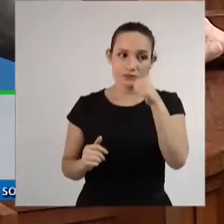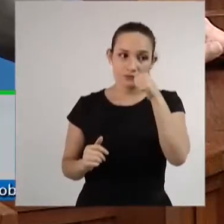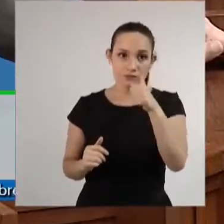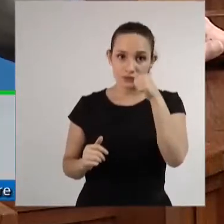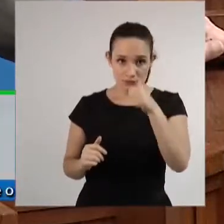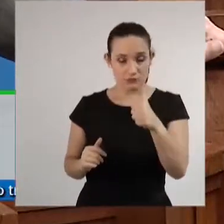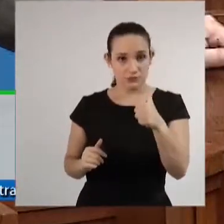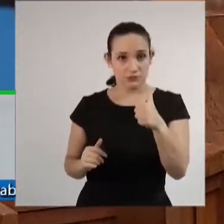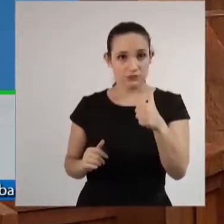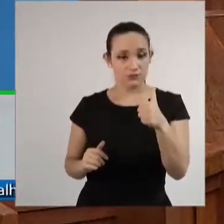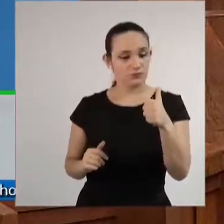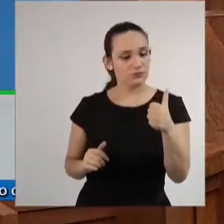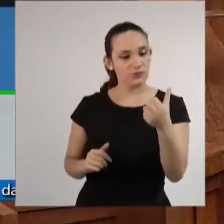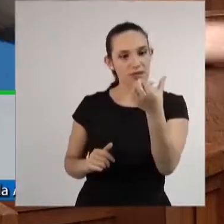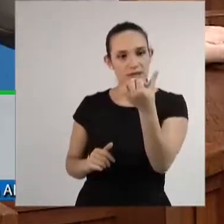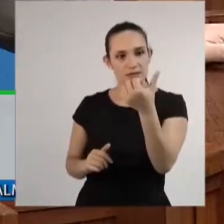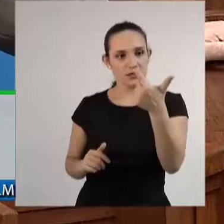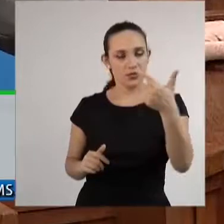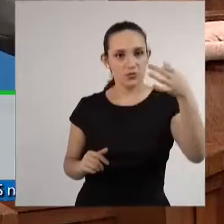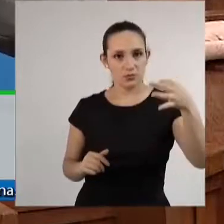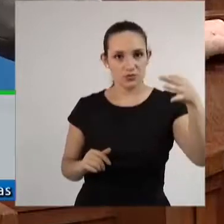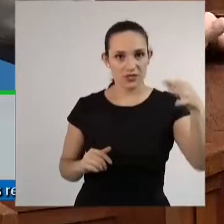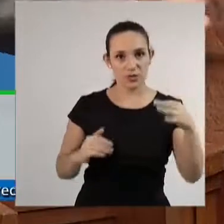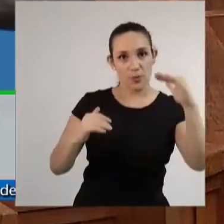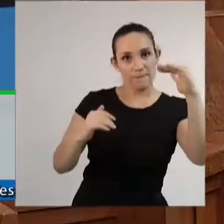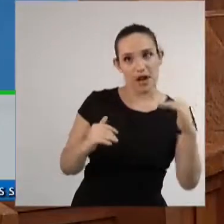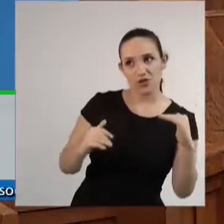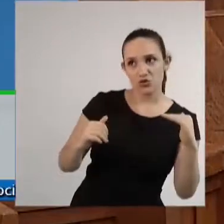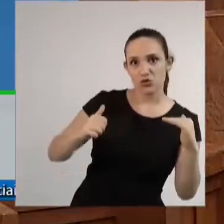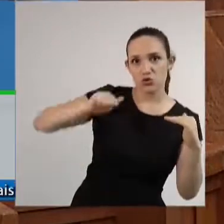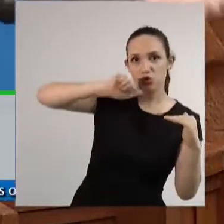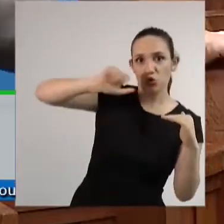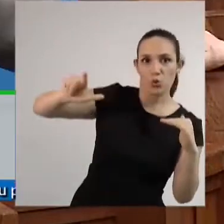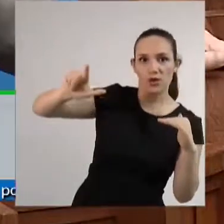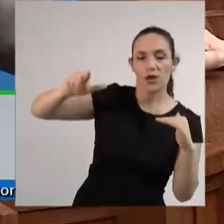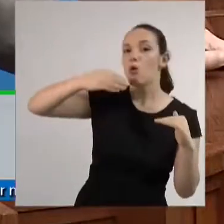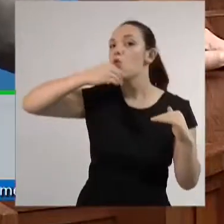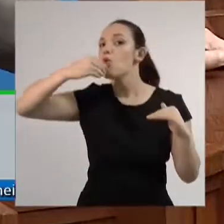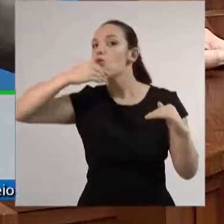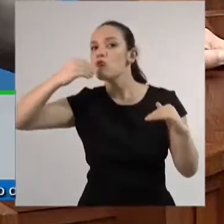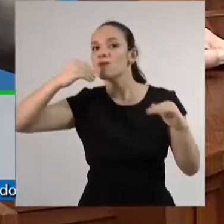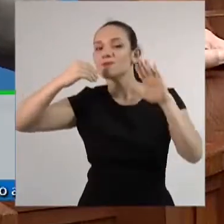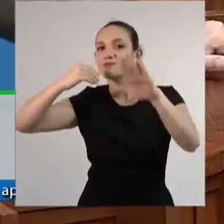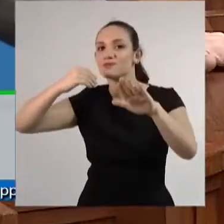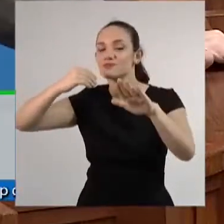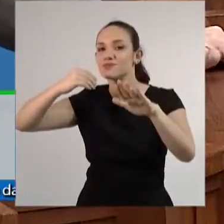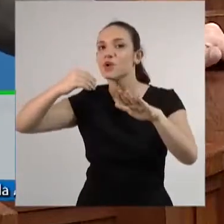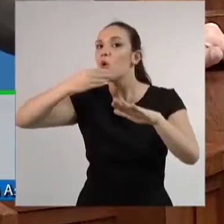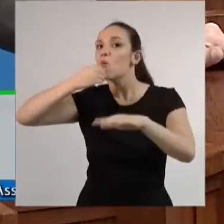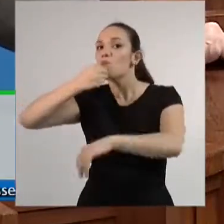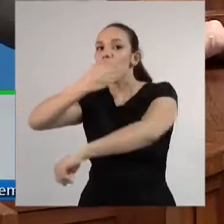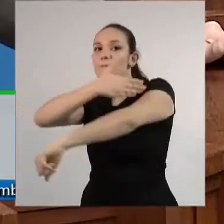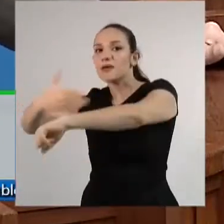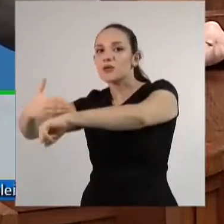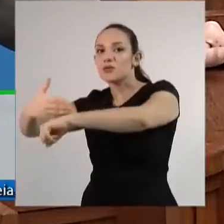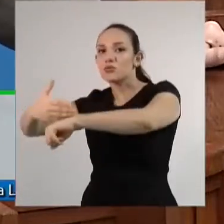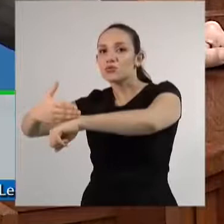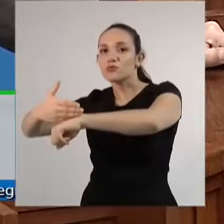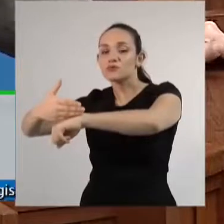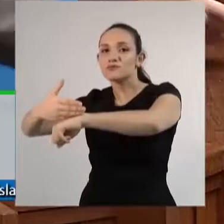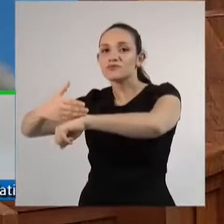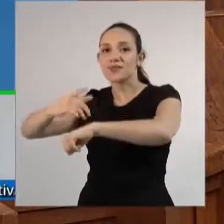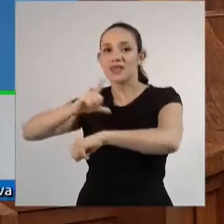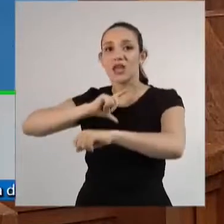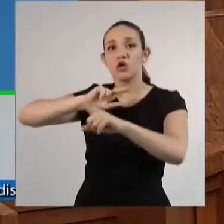dos negros em 2015. Essa organização, ela